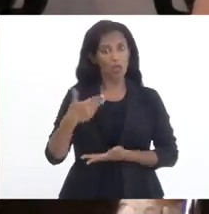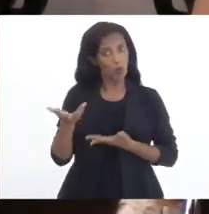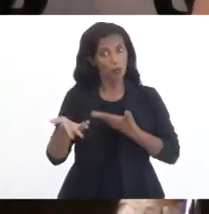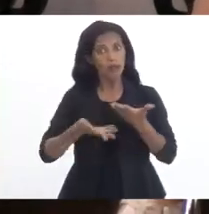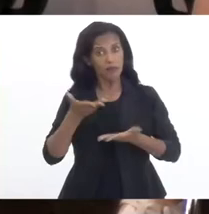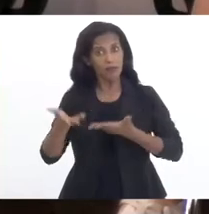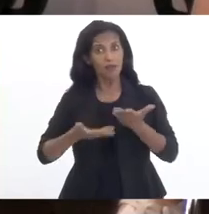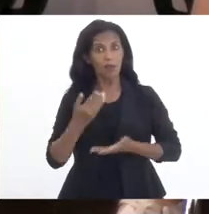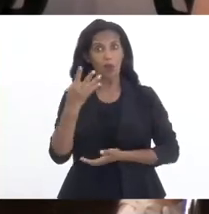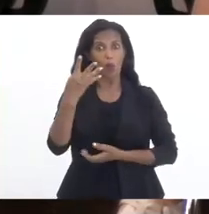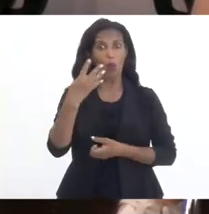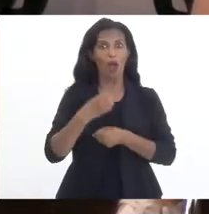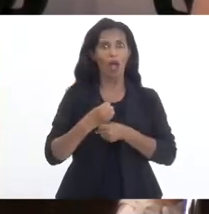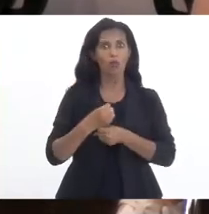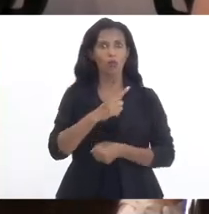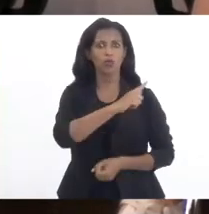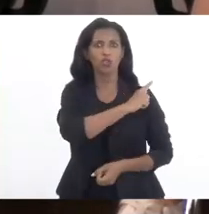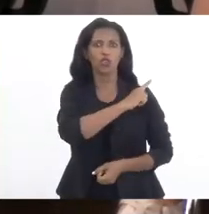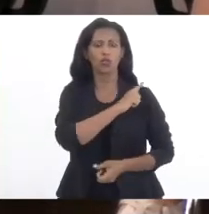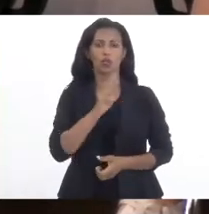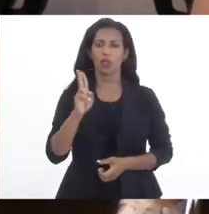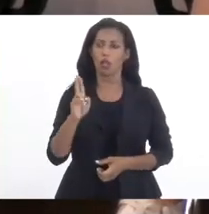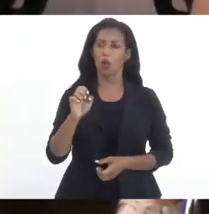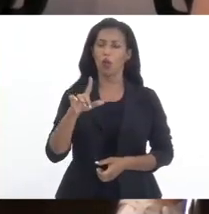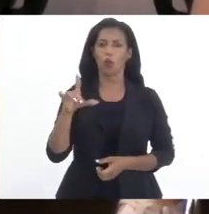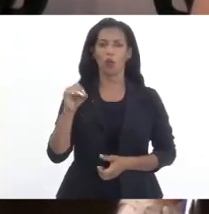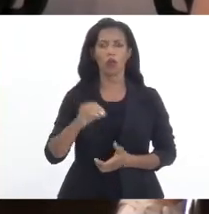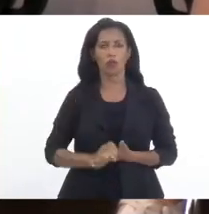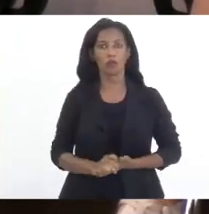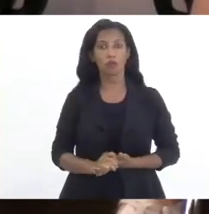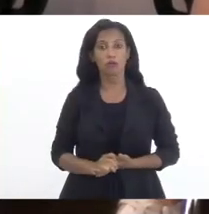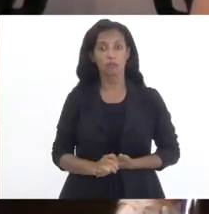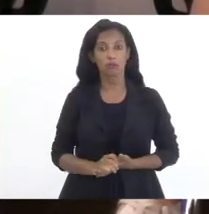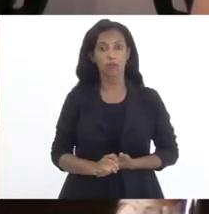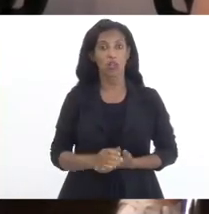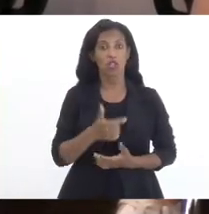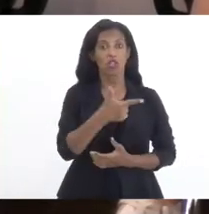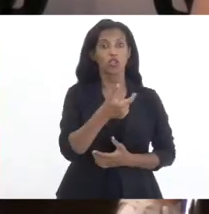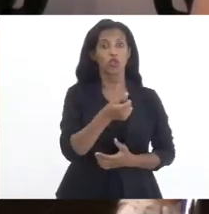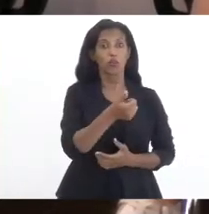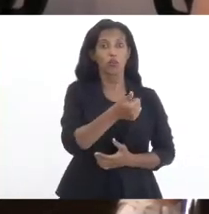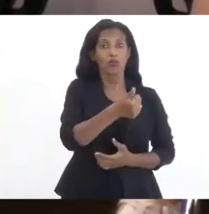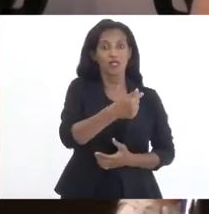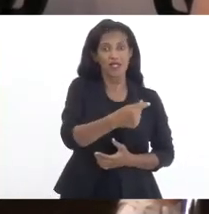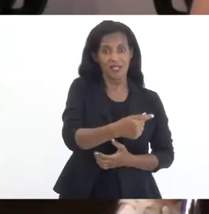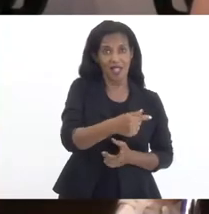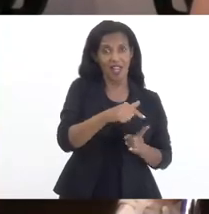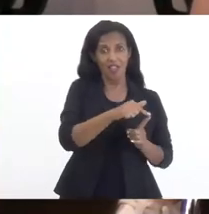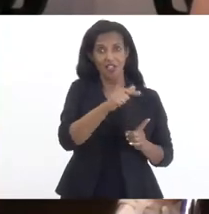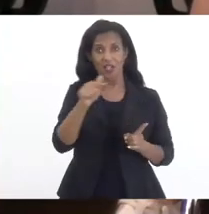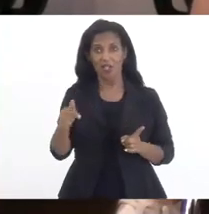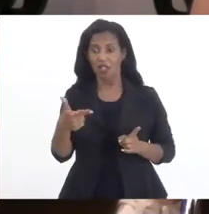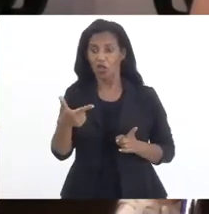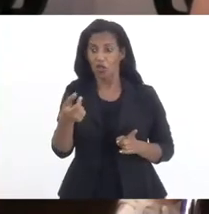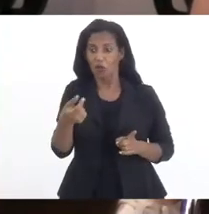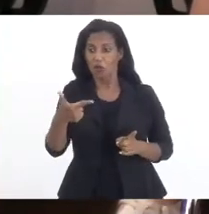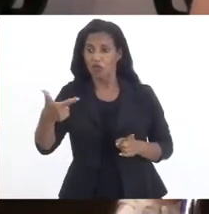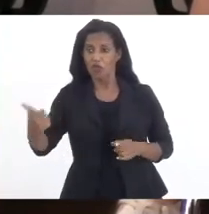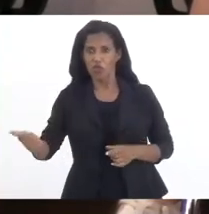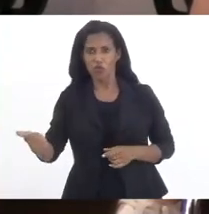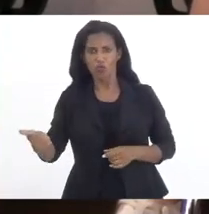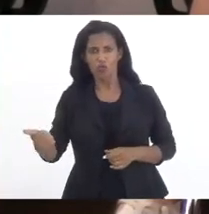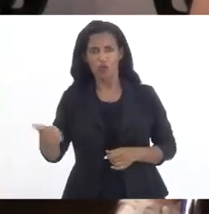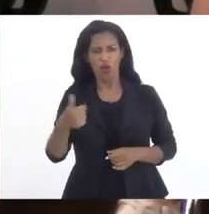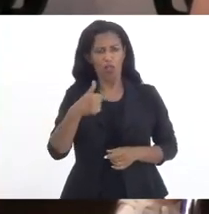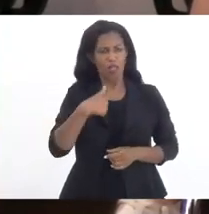participei 4 anos na gestão da UESA, de 17 a 21, como a professora Vânia colocou. Em 17, eu